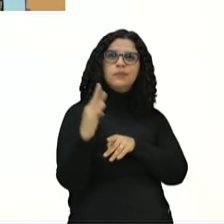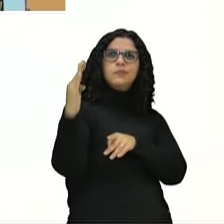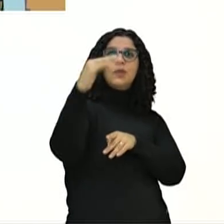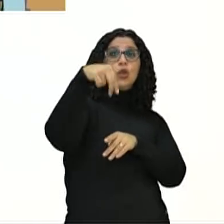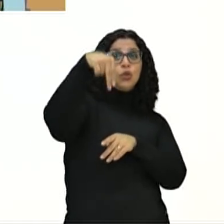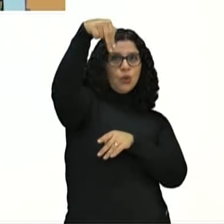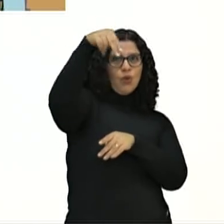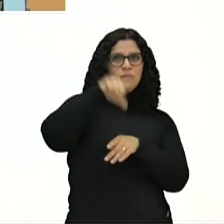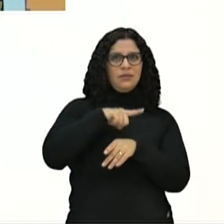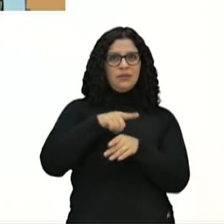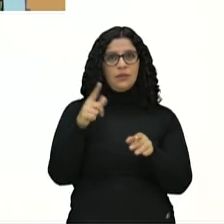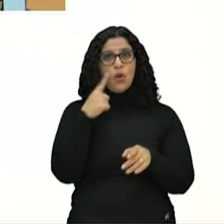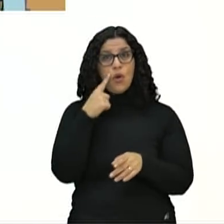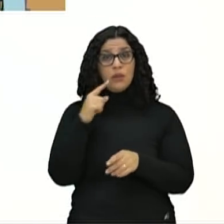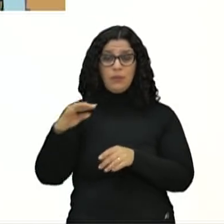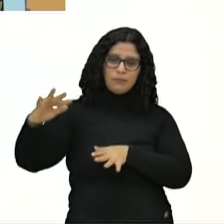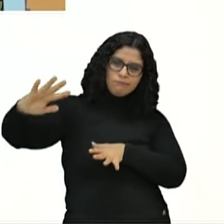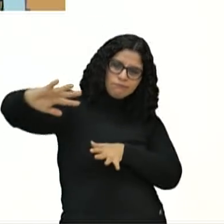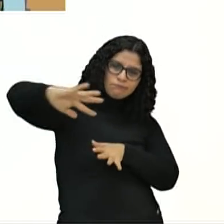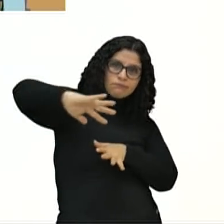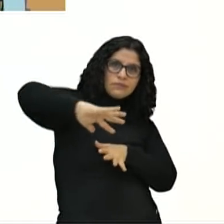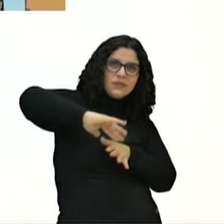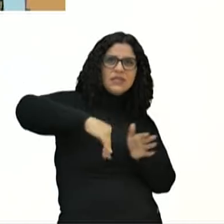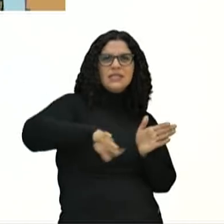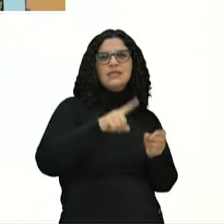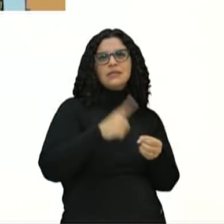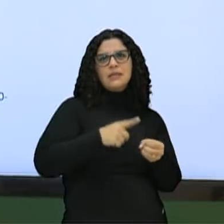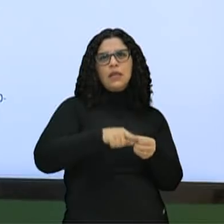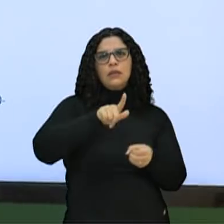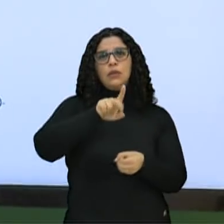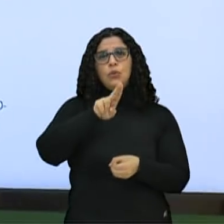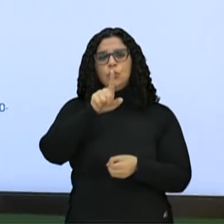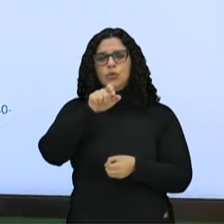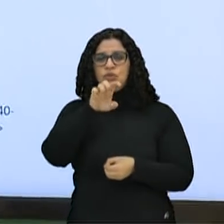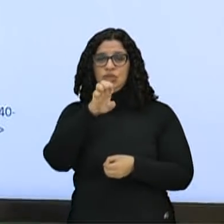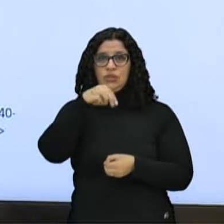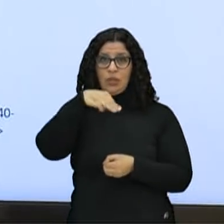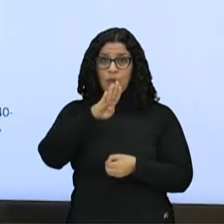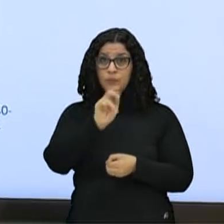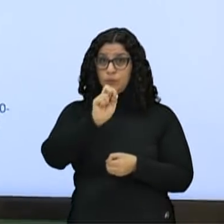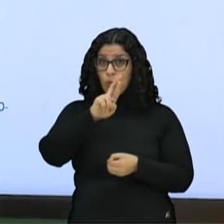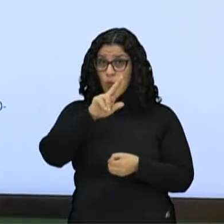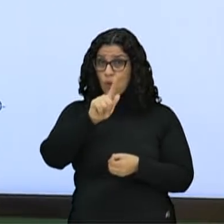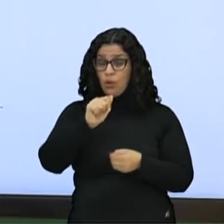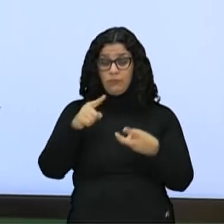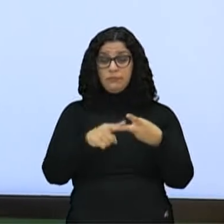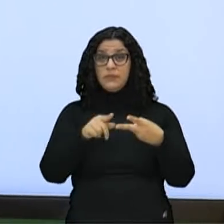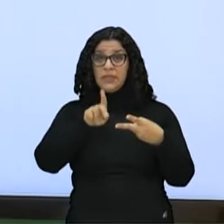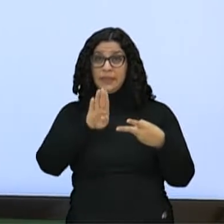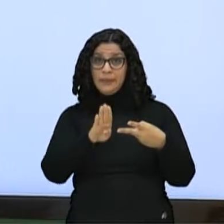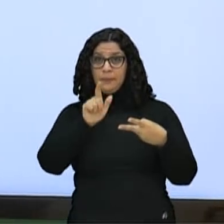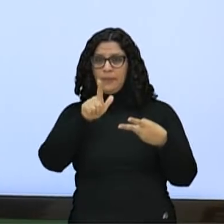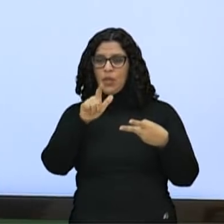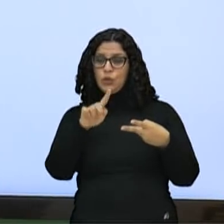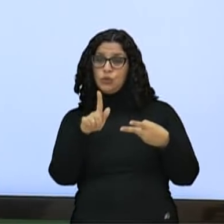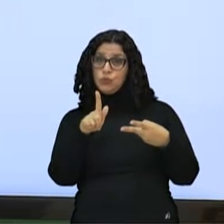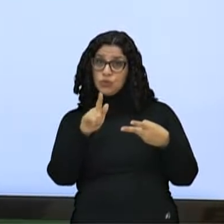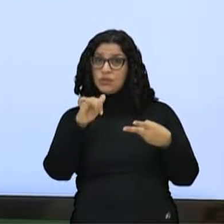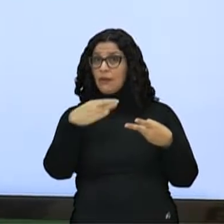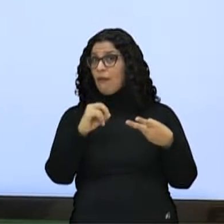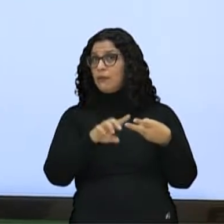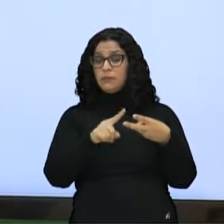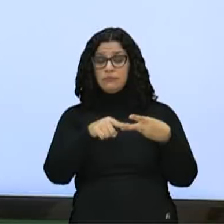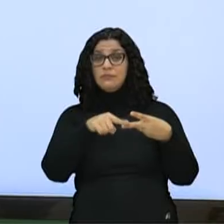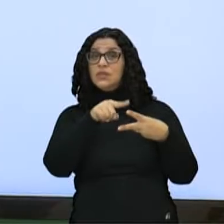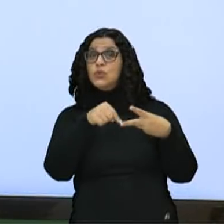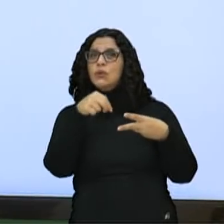norte, ou seja, na divisa com Luxemburgo, com Bélgica, pelo norte, fugindo dessa rede de